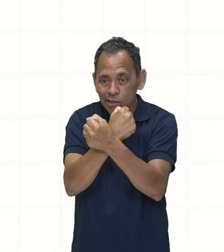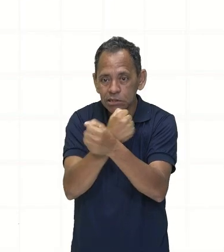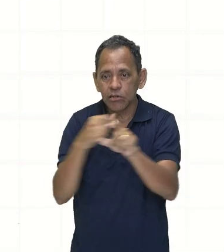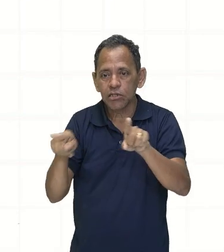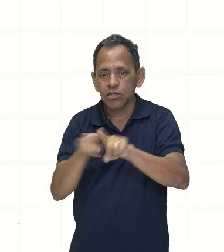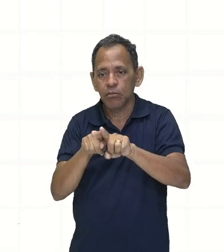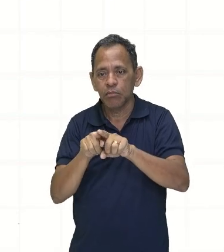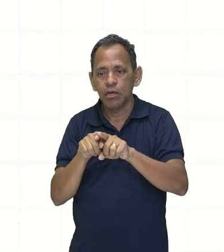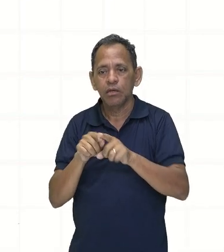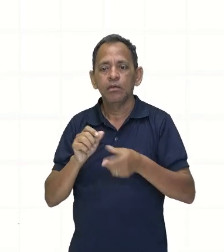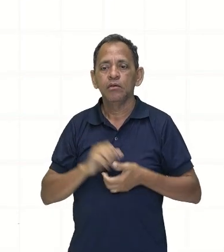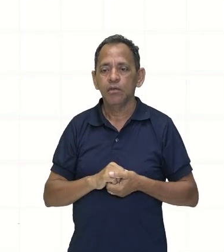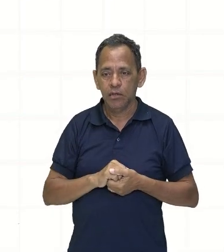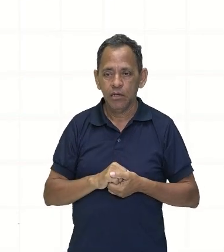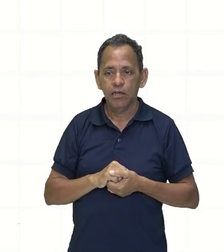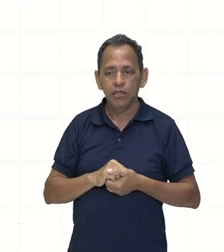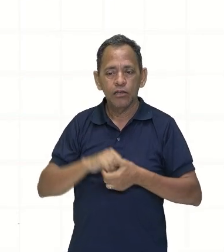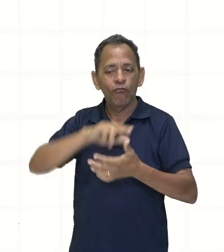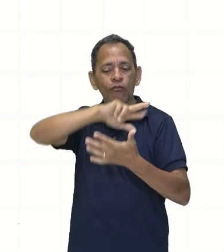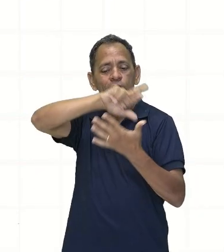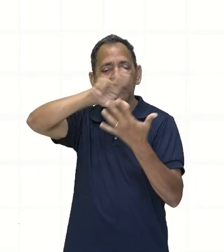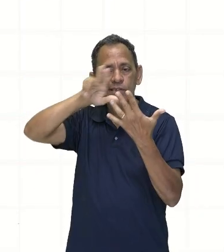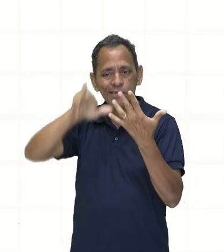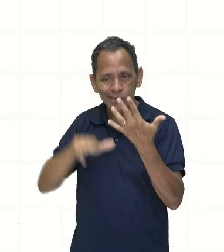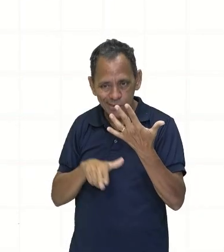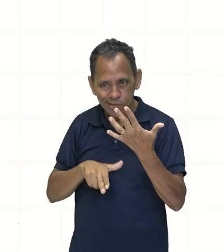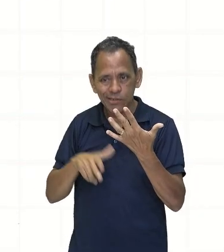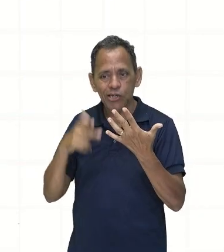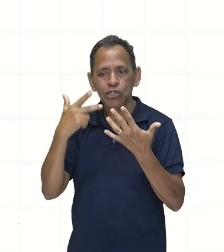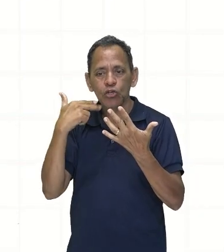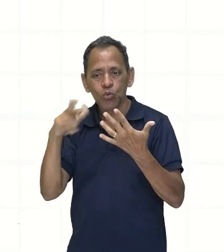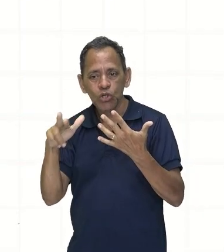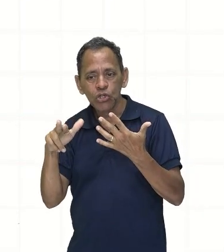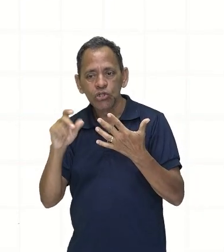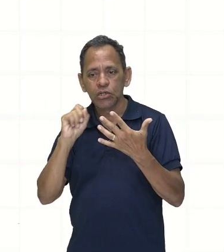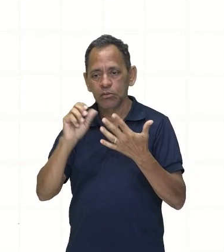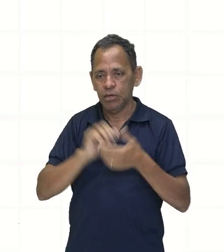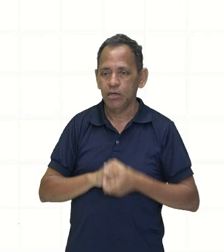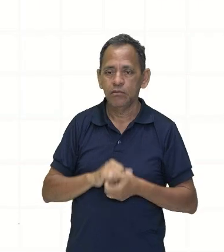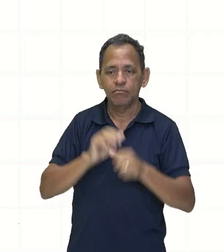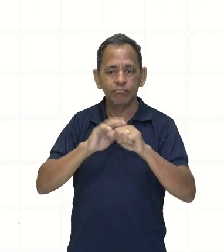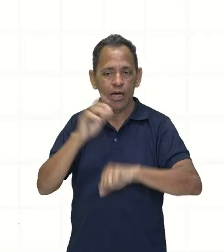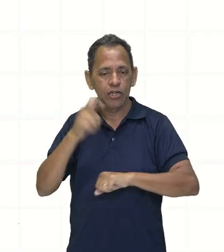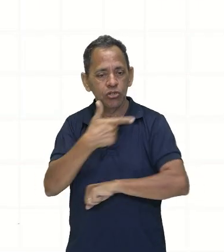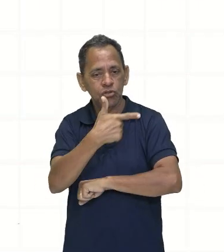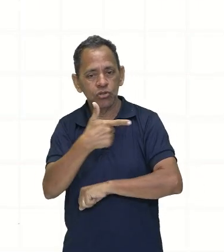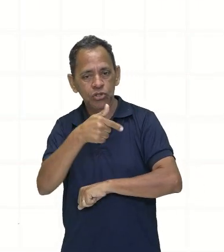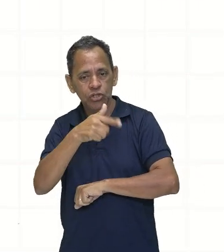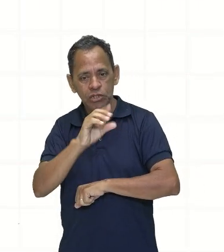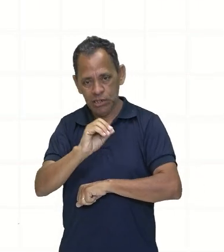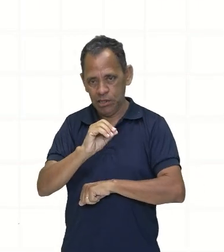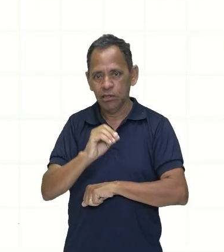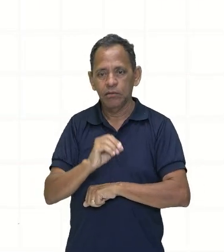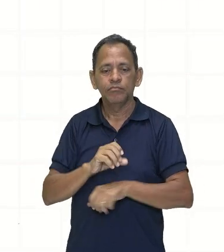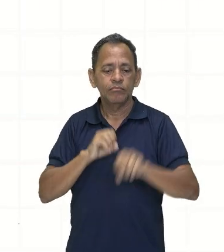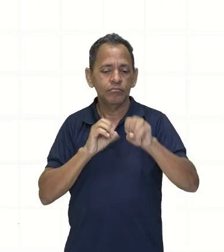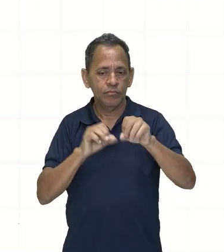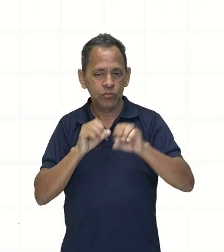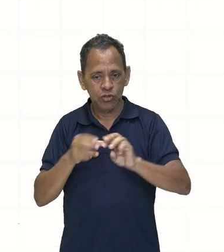diversidade linguística, né? Nós observamos aqui mais de 270. Educação indígena